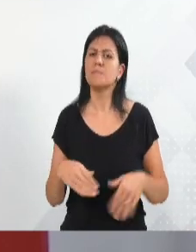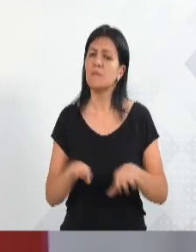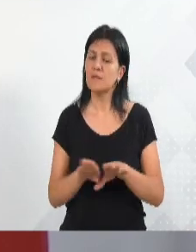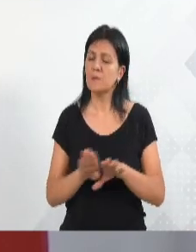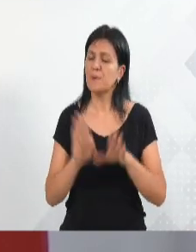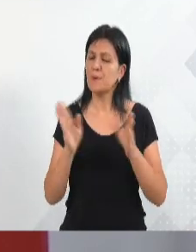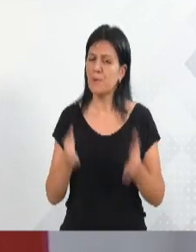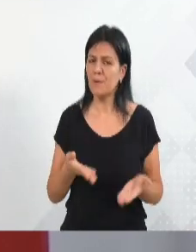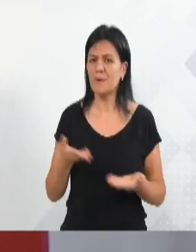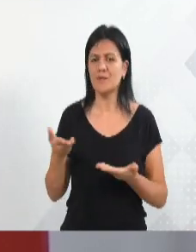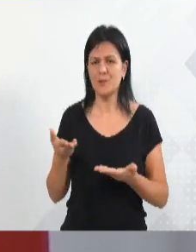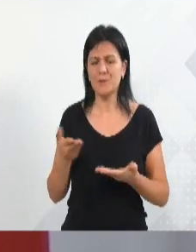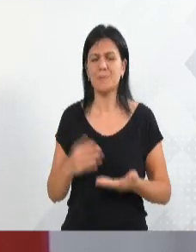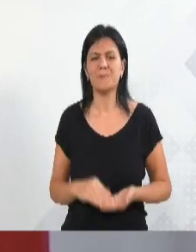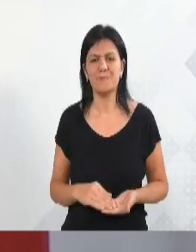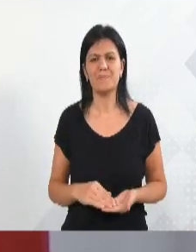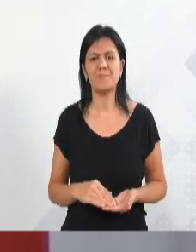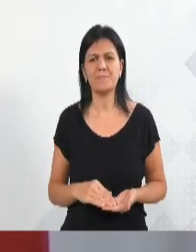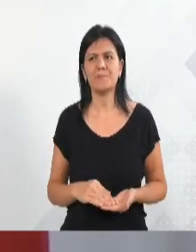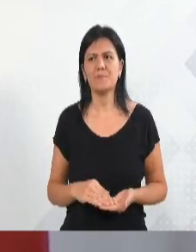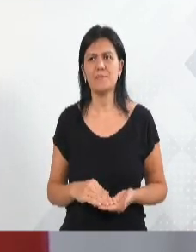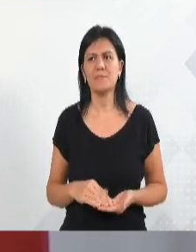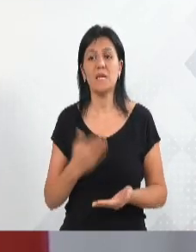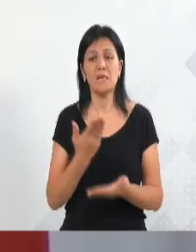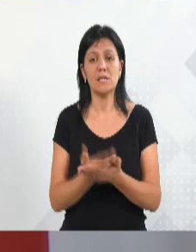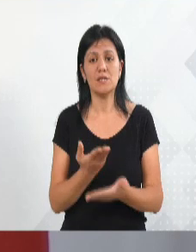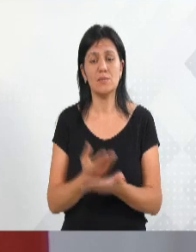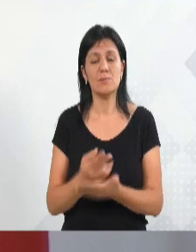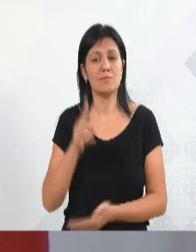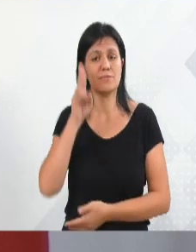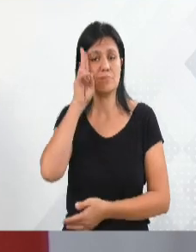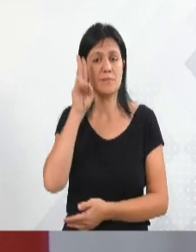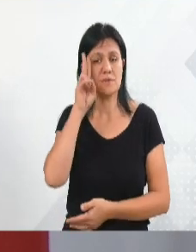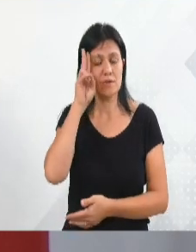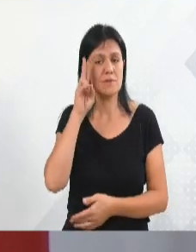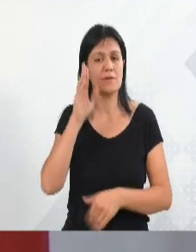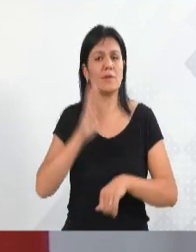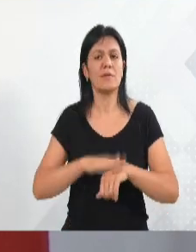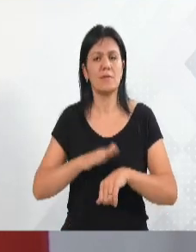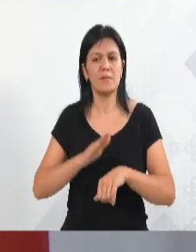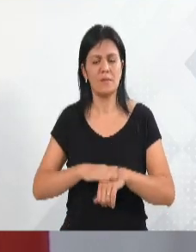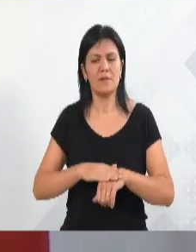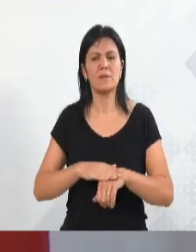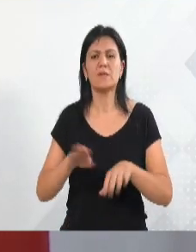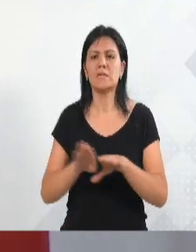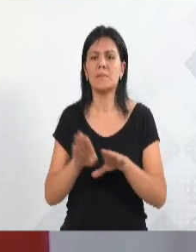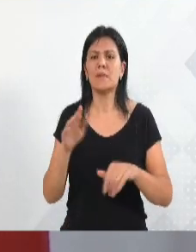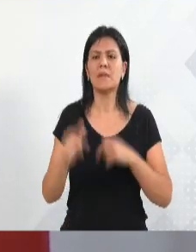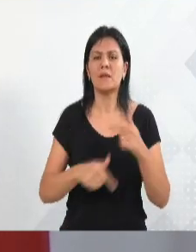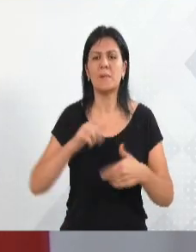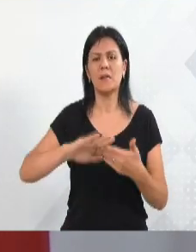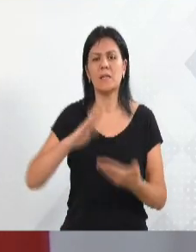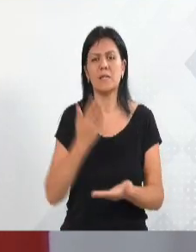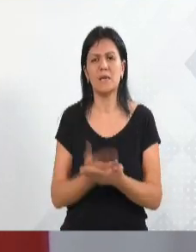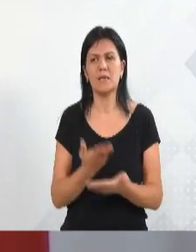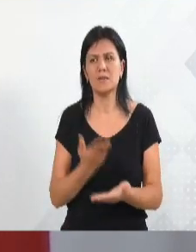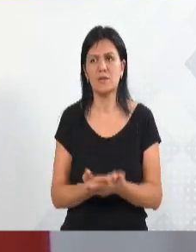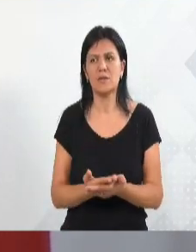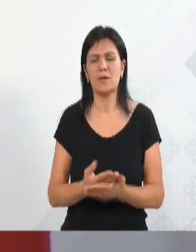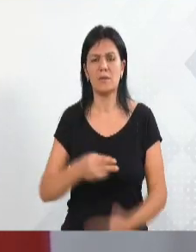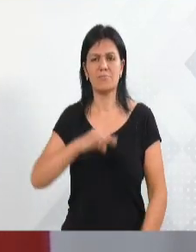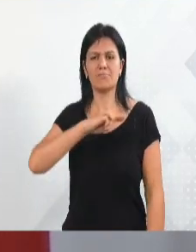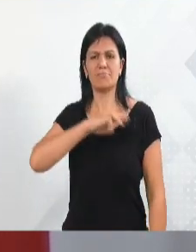hoje é acadêmico em História, onde faz licenciatura e trabalha no Colégio Feliciano Nunes